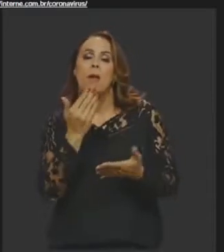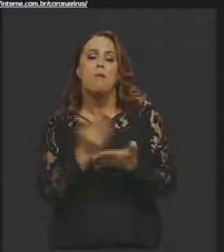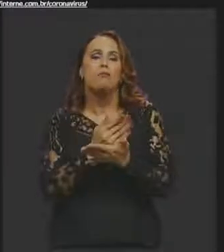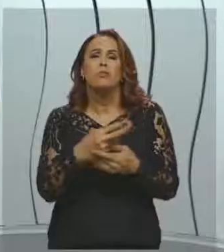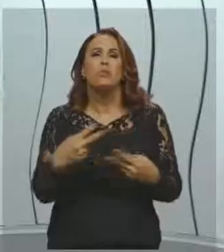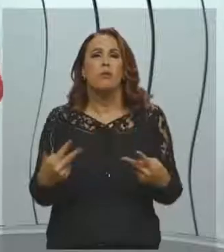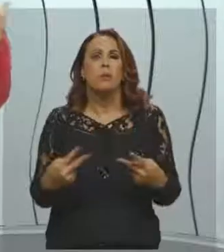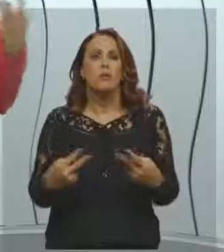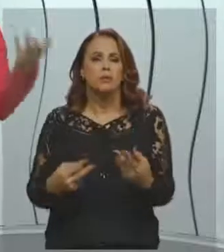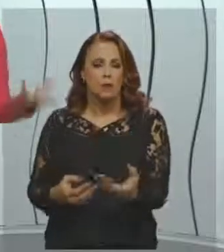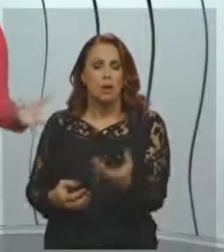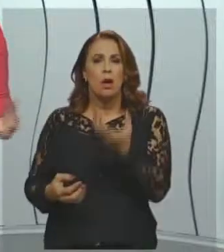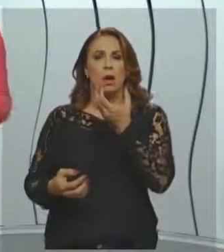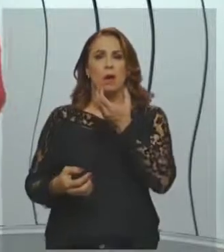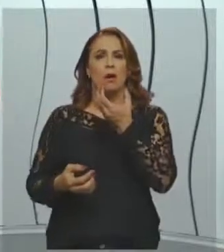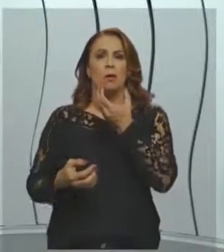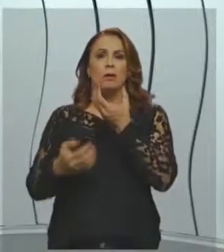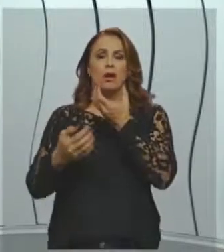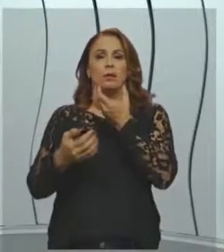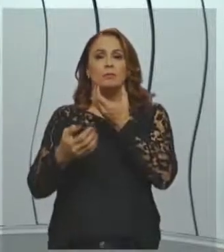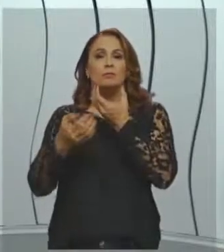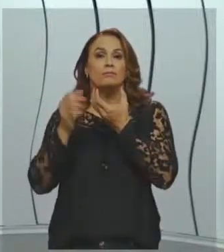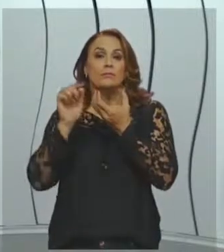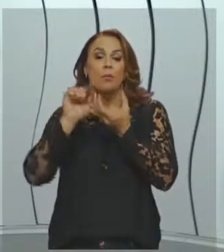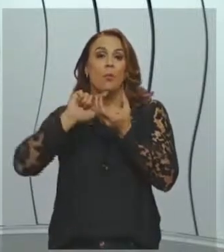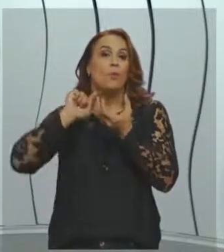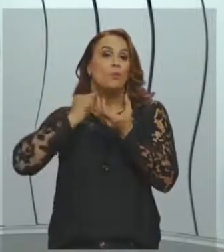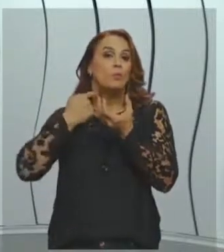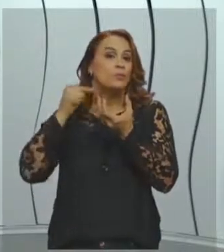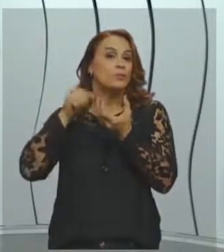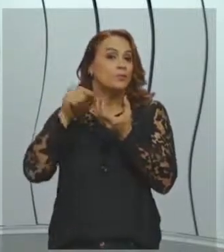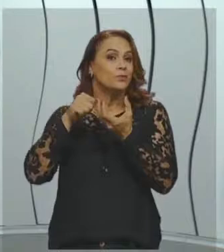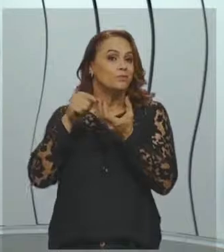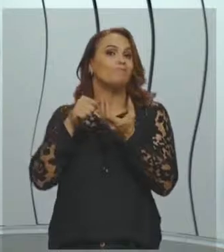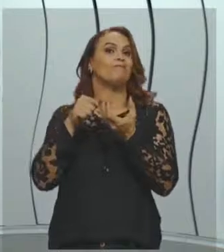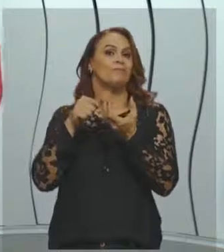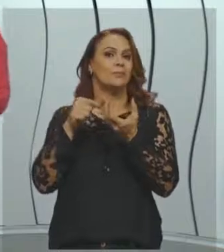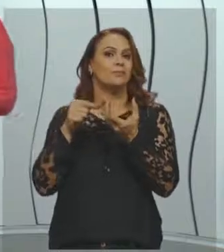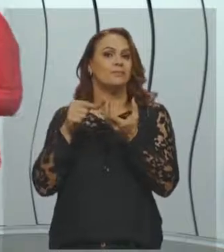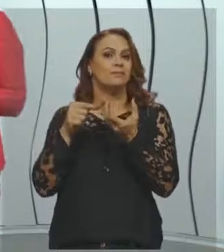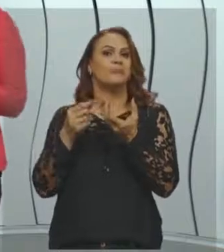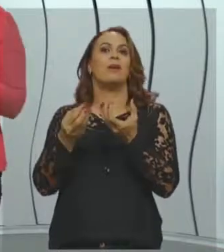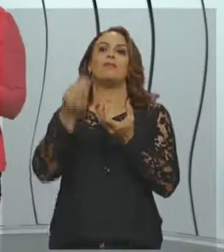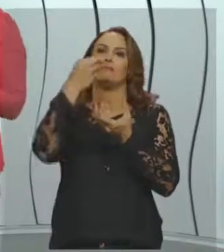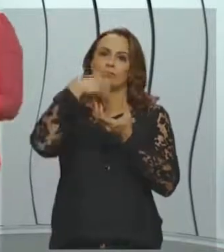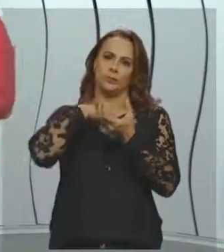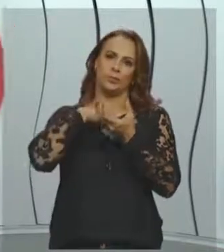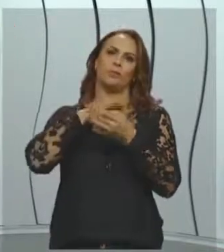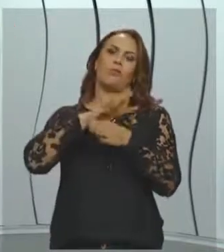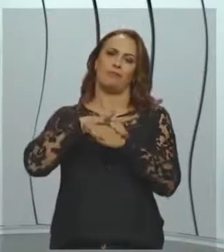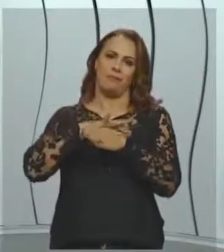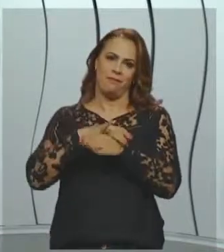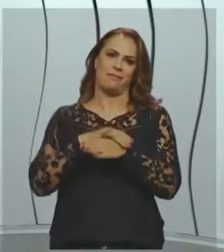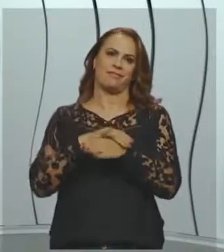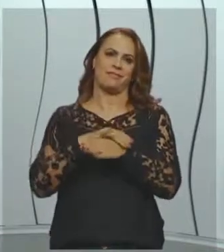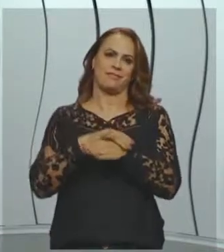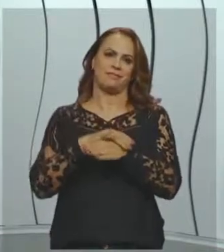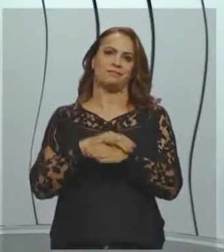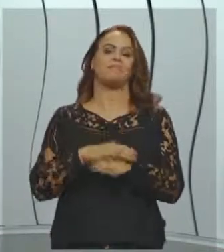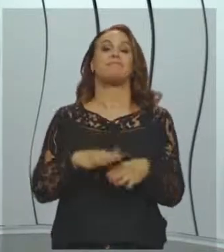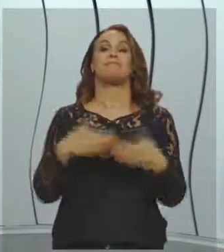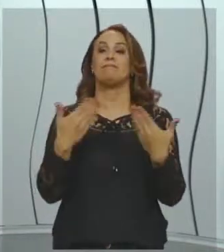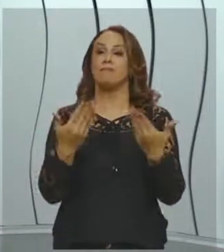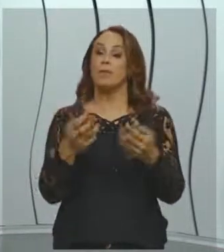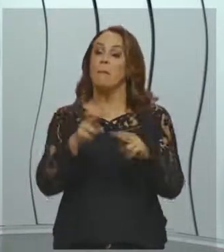alimento cru e que não foi bem lavado, bem higienizado, você pode pegar essa bactéria e por isso é necessário manter